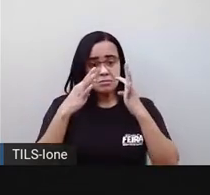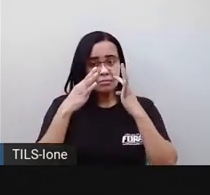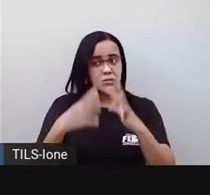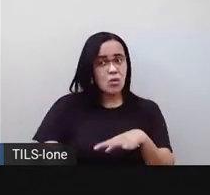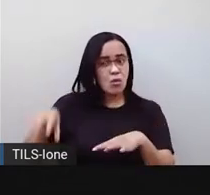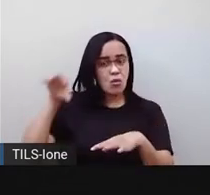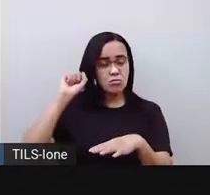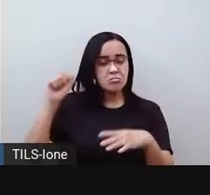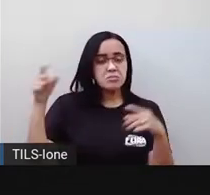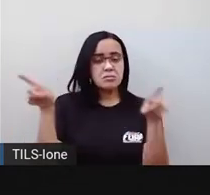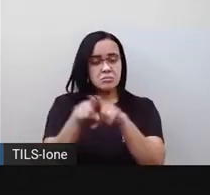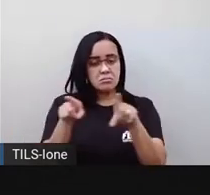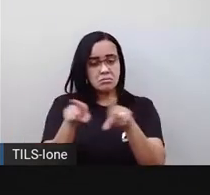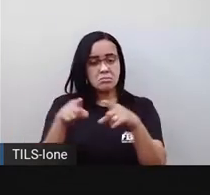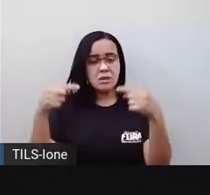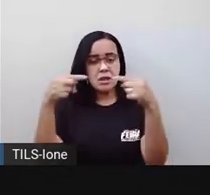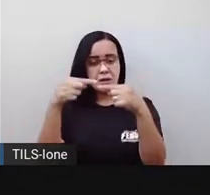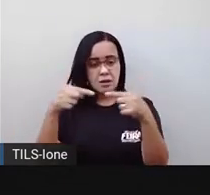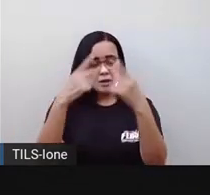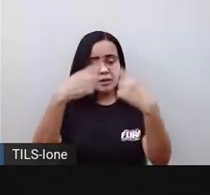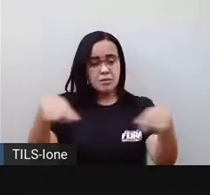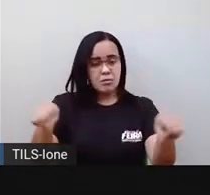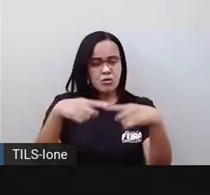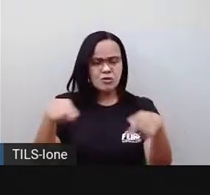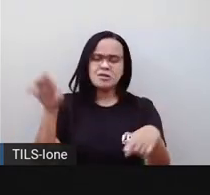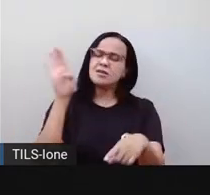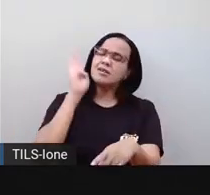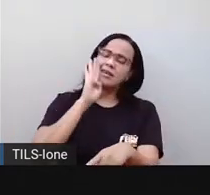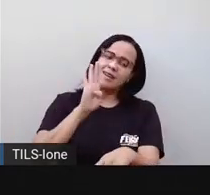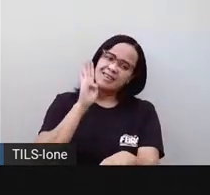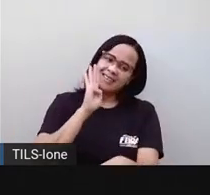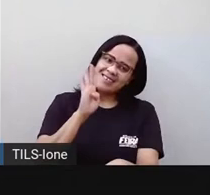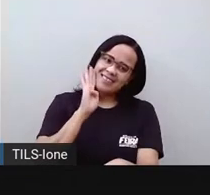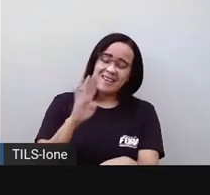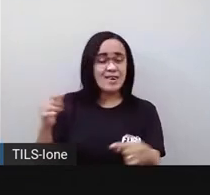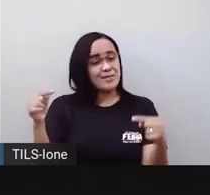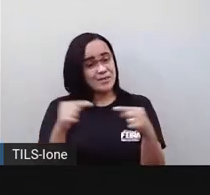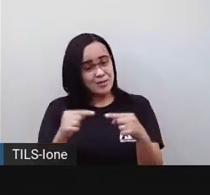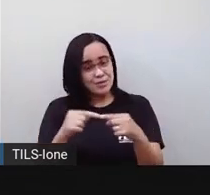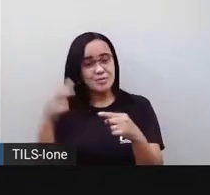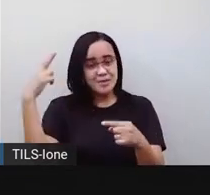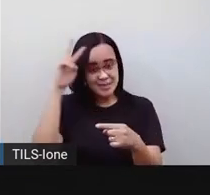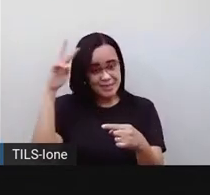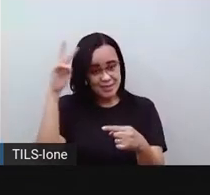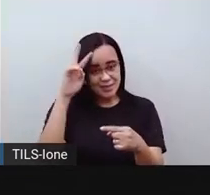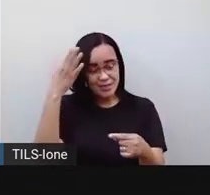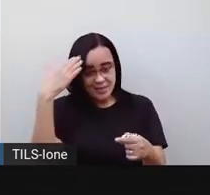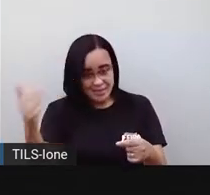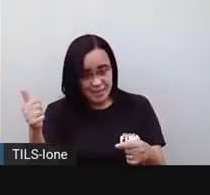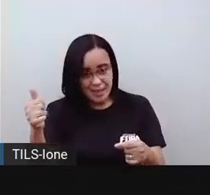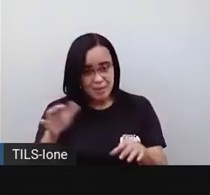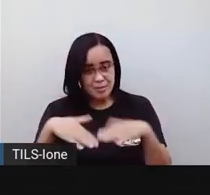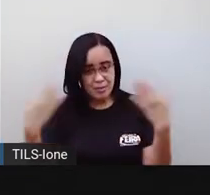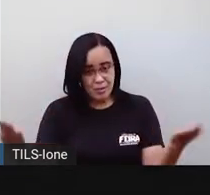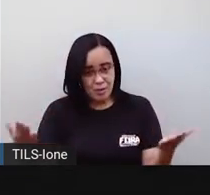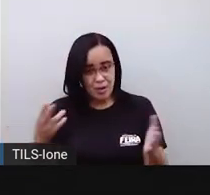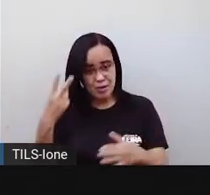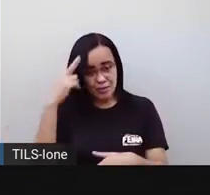com essa história. Essa história é bem bacana. E aí, será que você sabe qual é essa história? Me conta